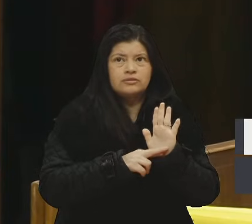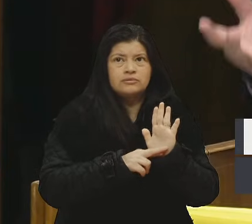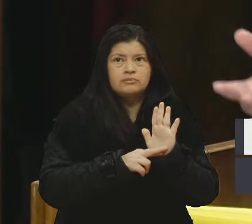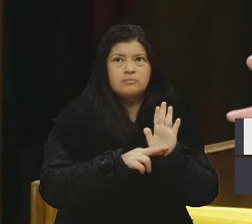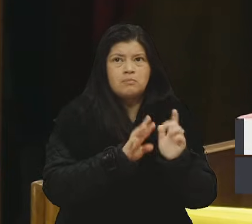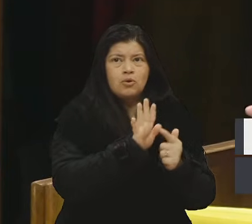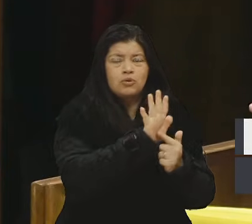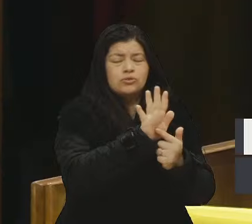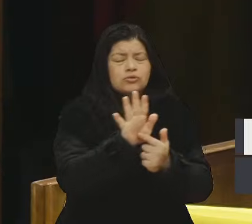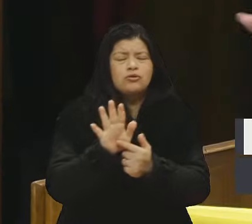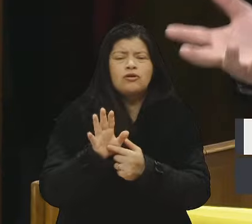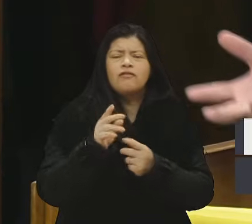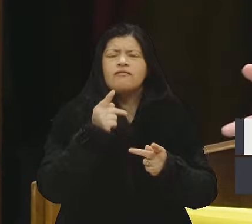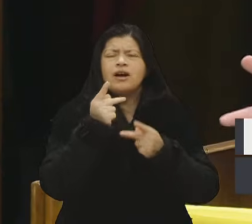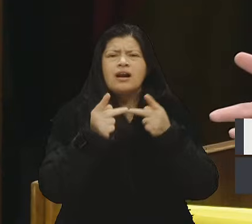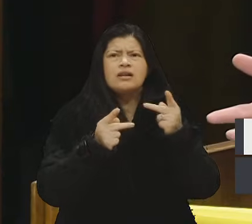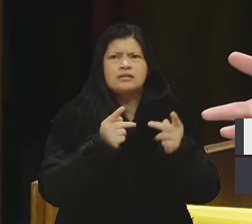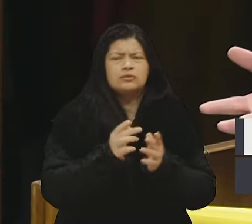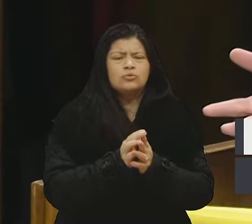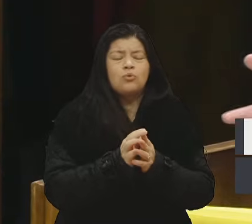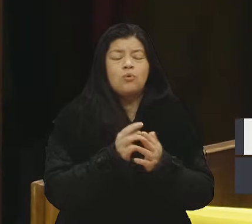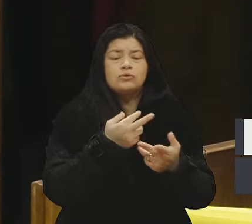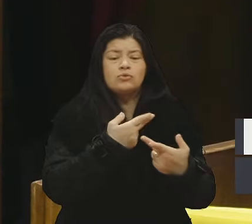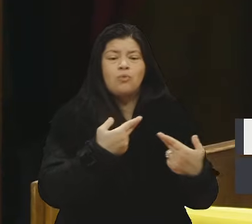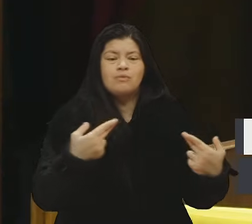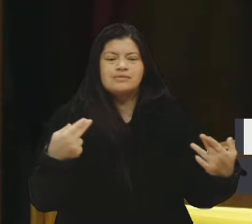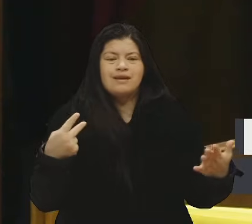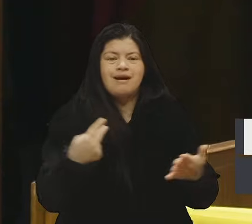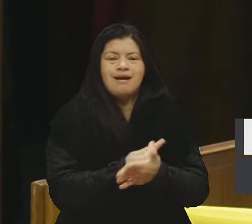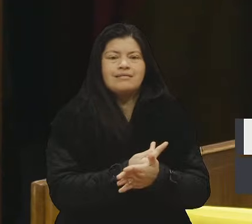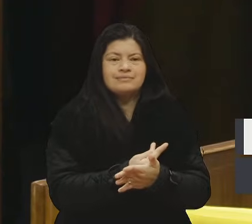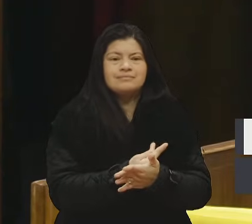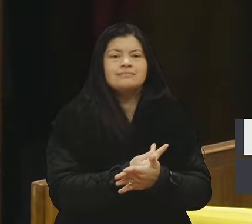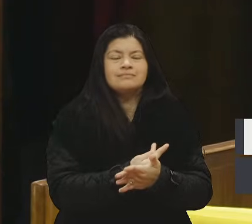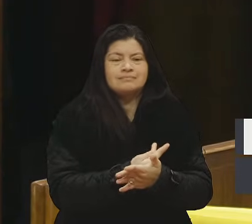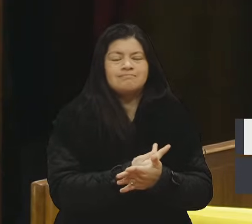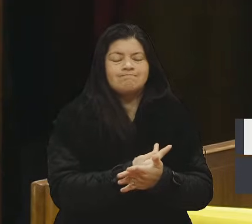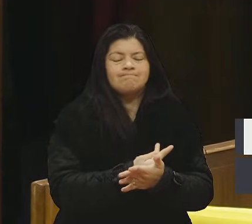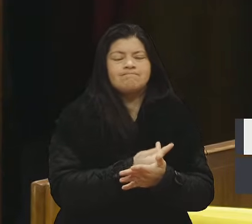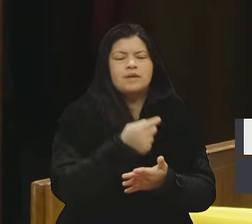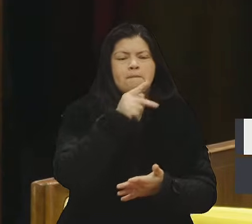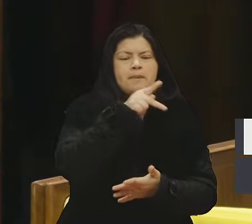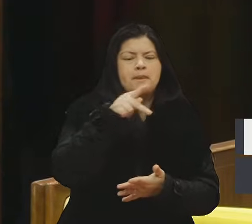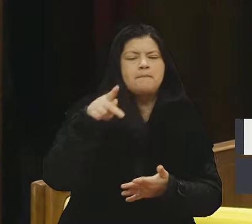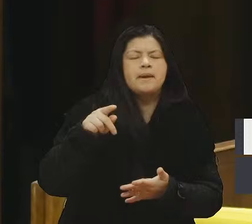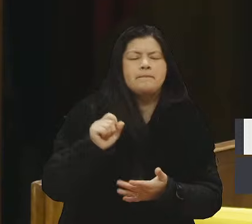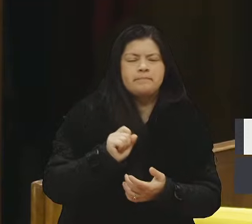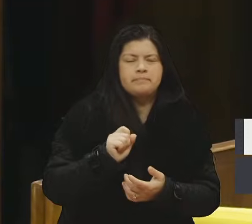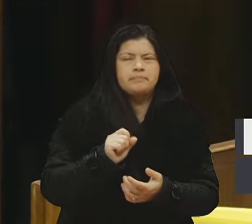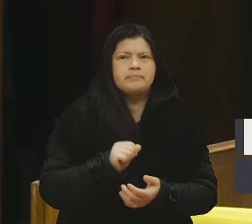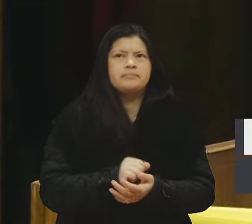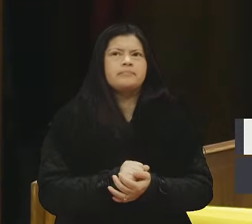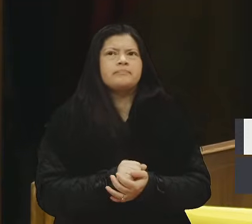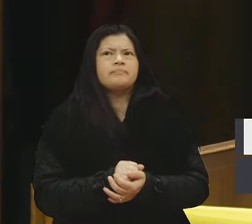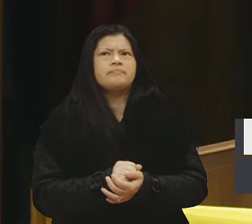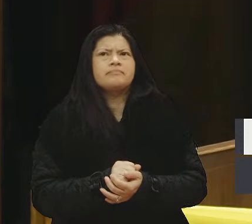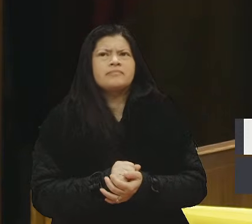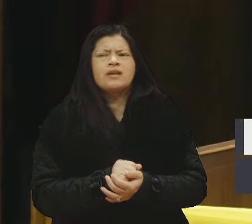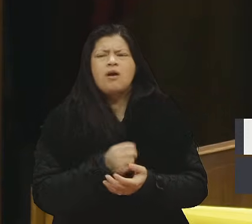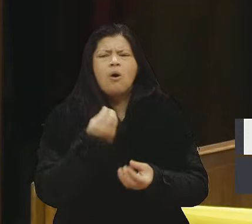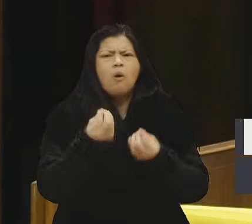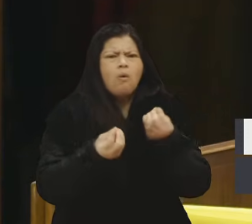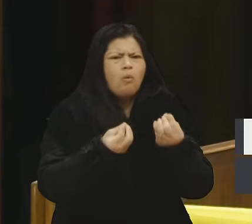apontou, dizendo das irregularidades que verificou na PPP. E aí eu achei uma cara de